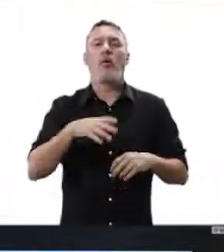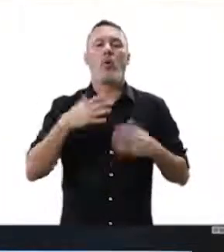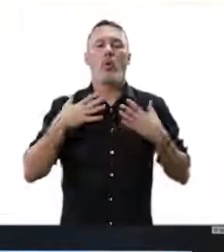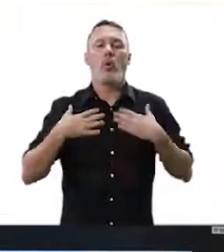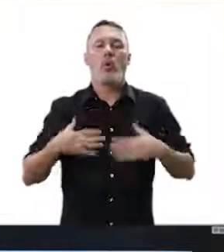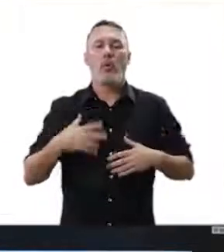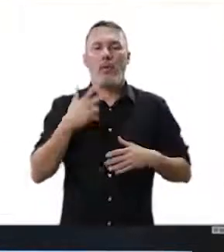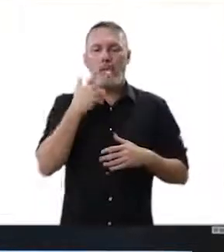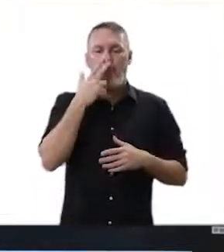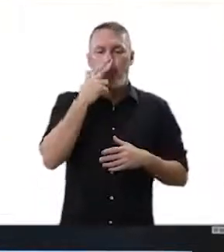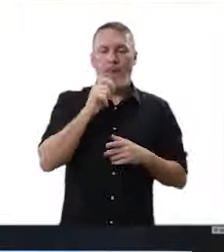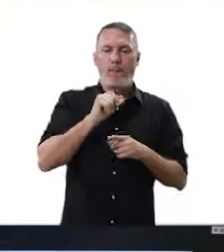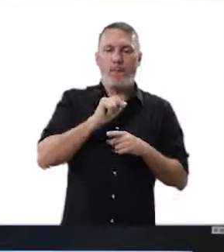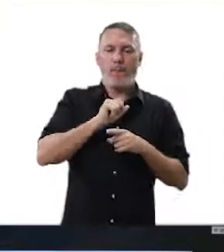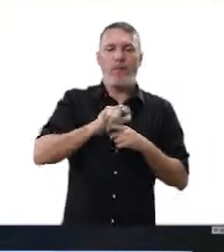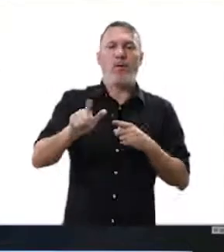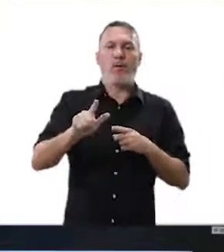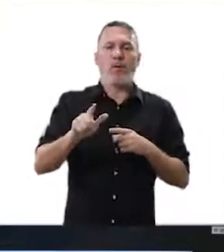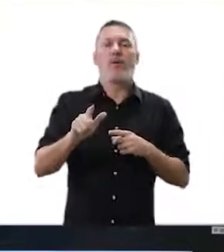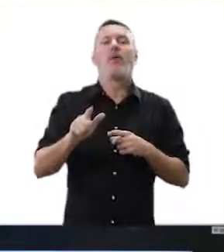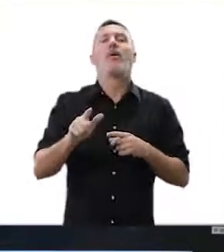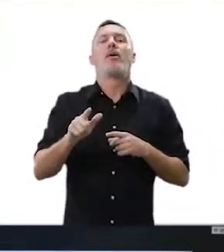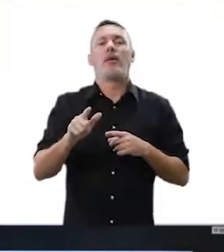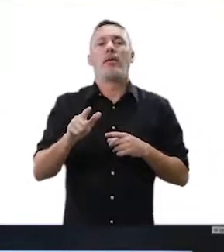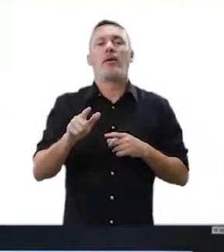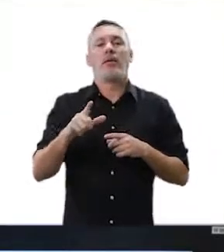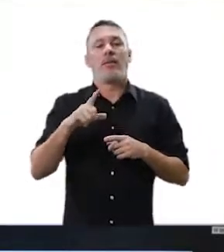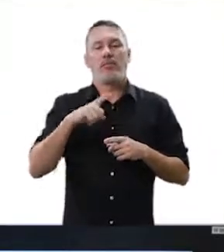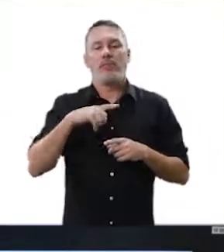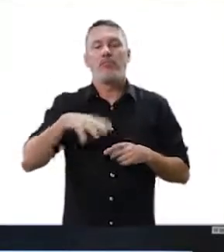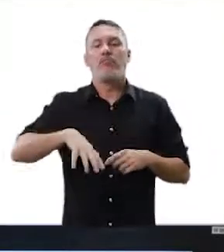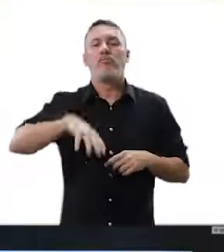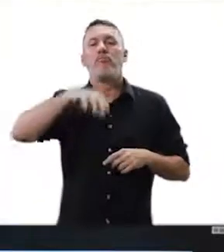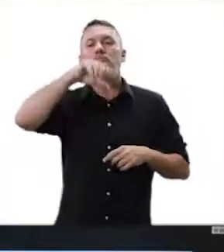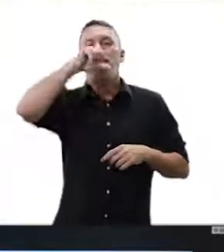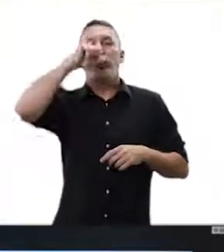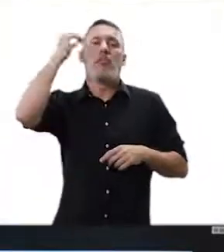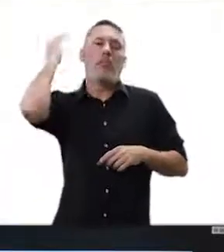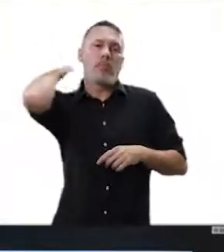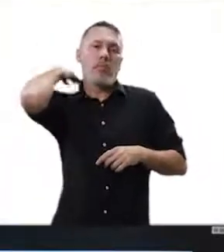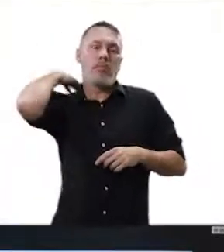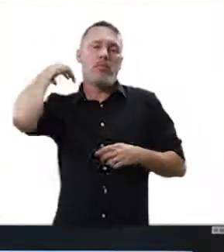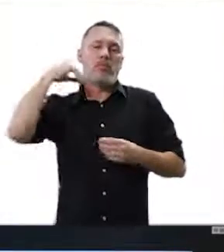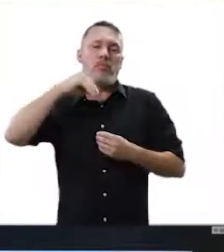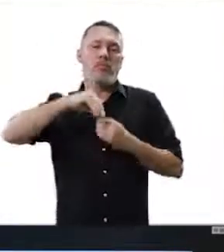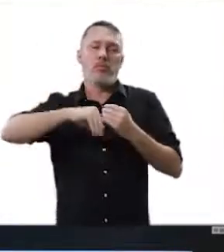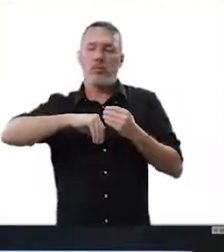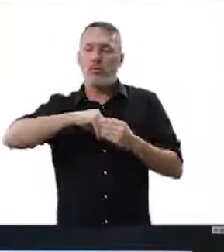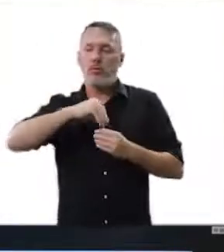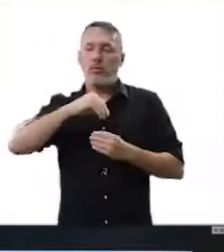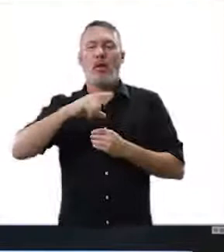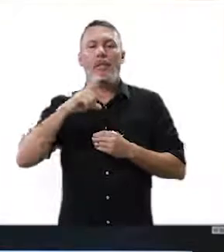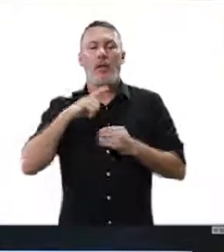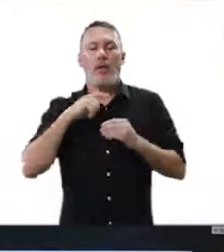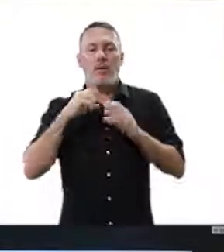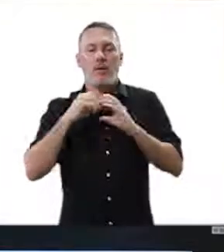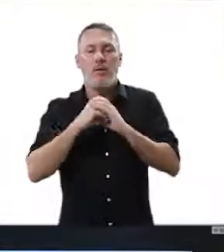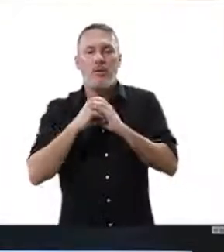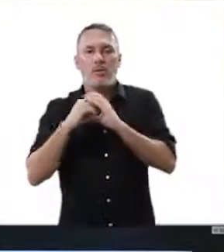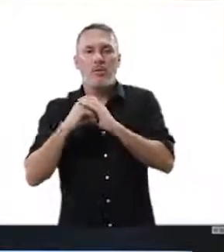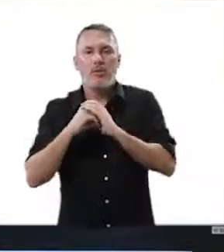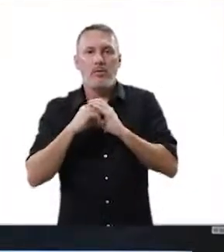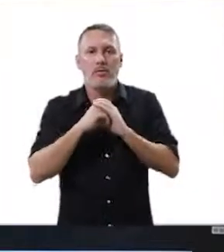células através dos nossos vasos sanguíneos, sendo bombeado pelo coração. Como que essas trocas aconteceram?